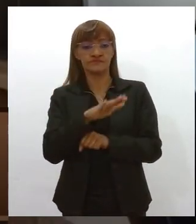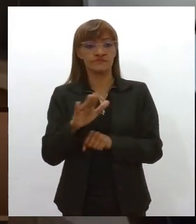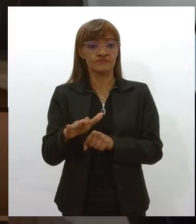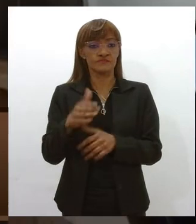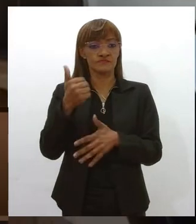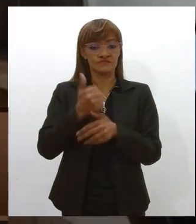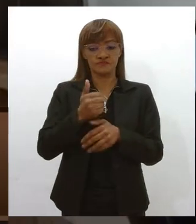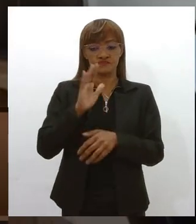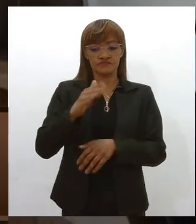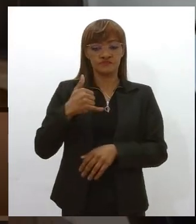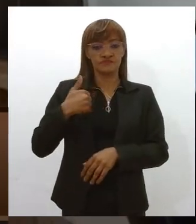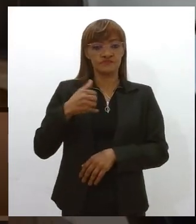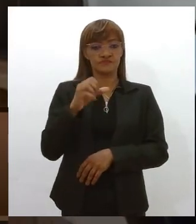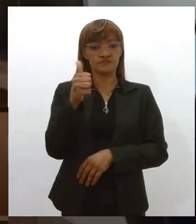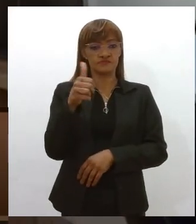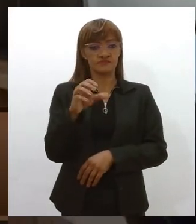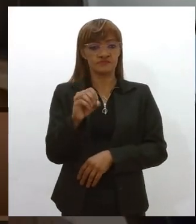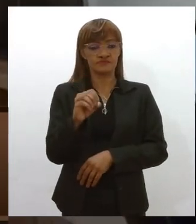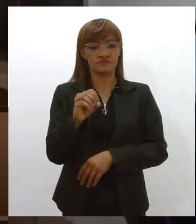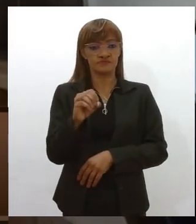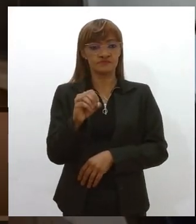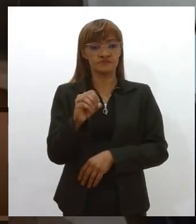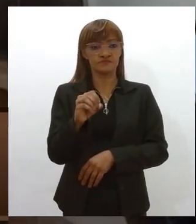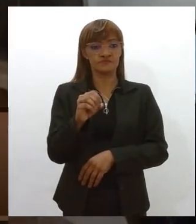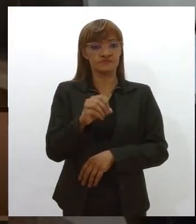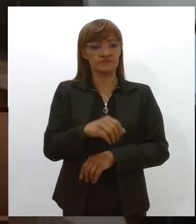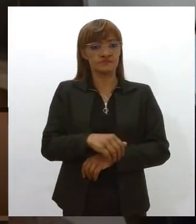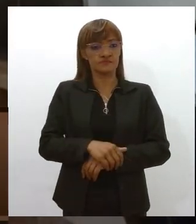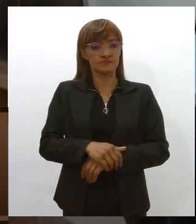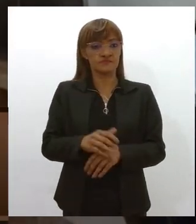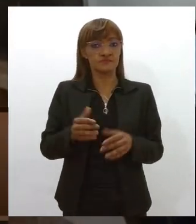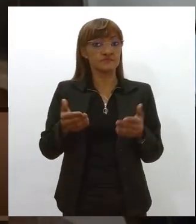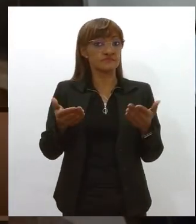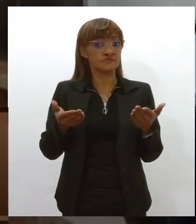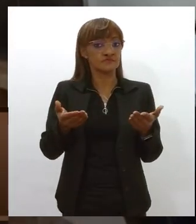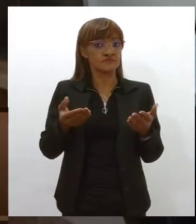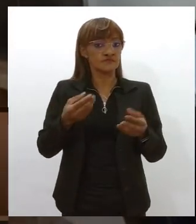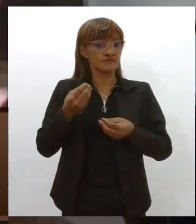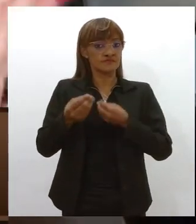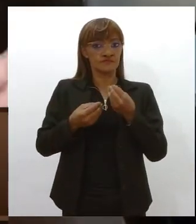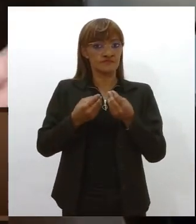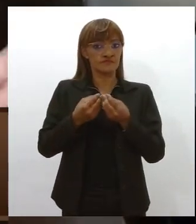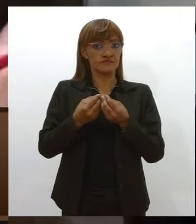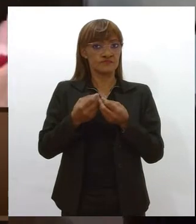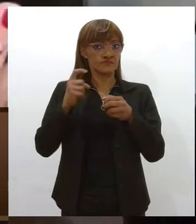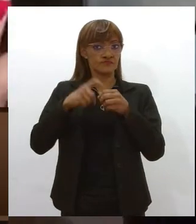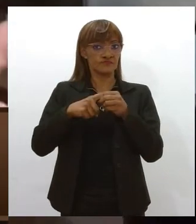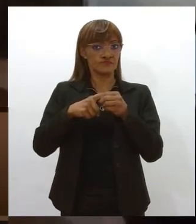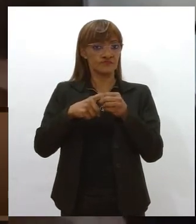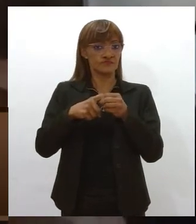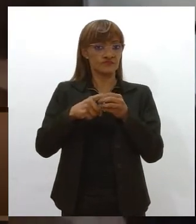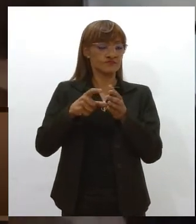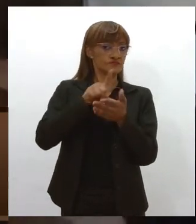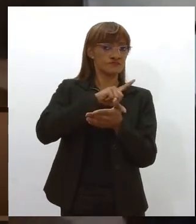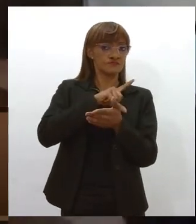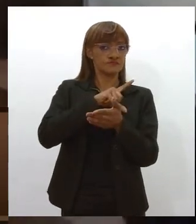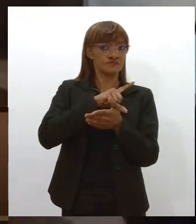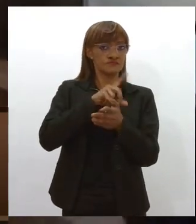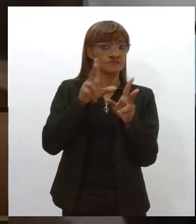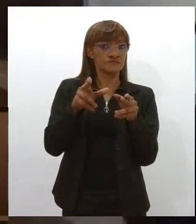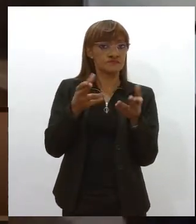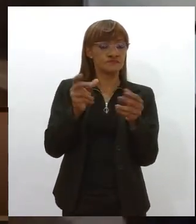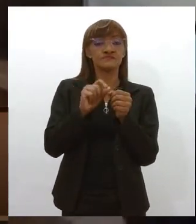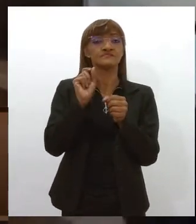anos e agora ele precisa dar vaga para outra criança. E aí essa criança vai regredir tudo? Como é que a gente faz? Então, se